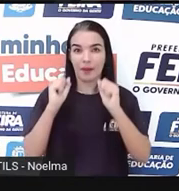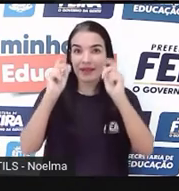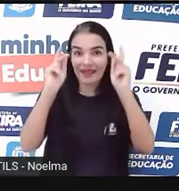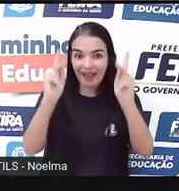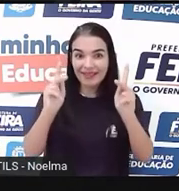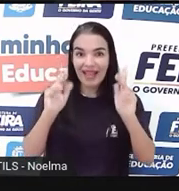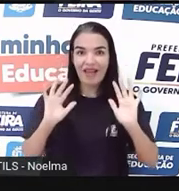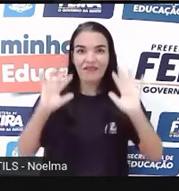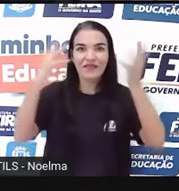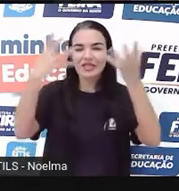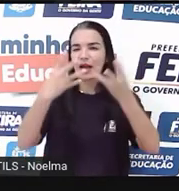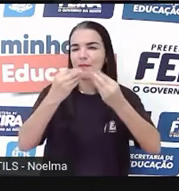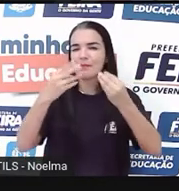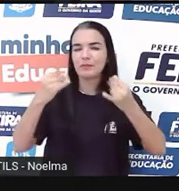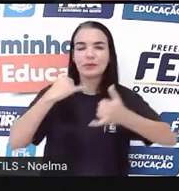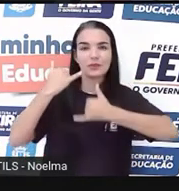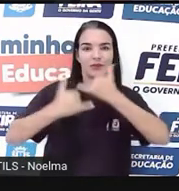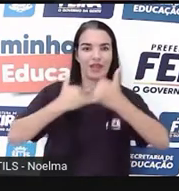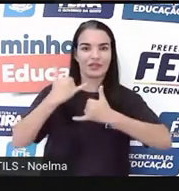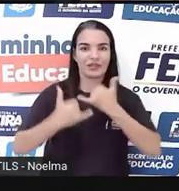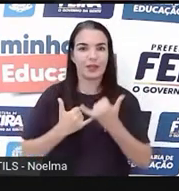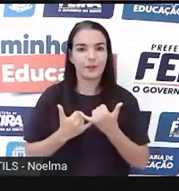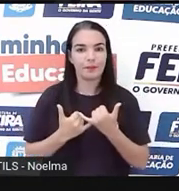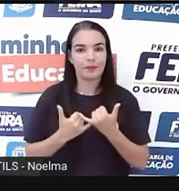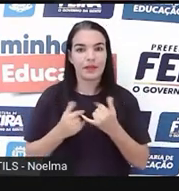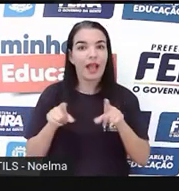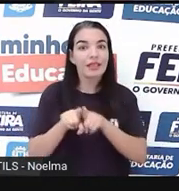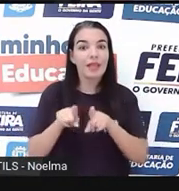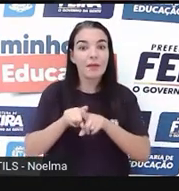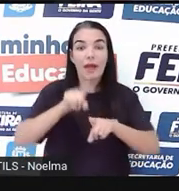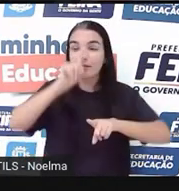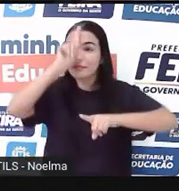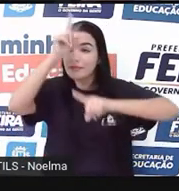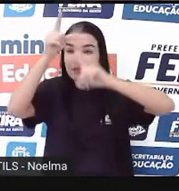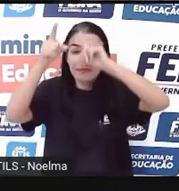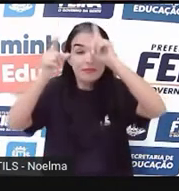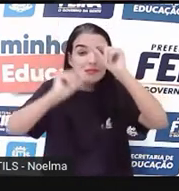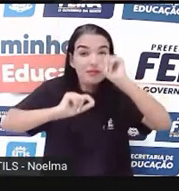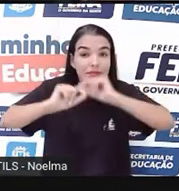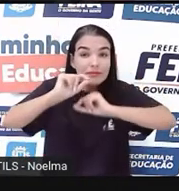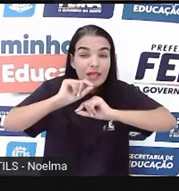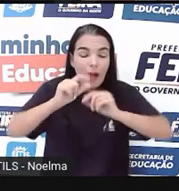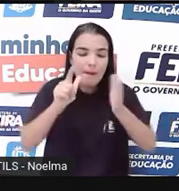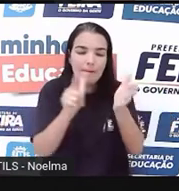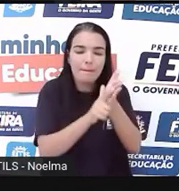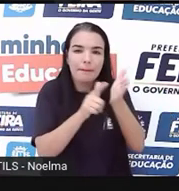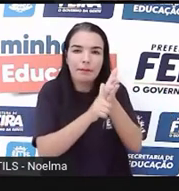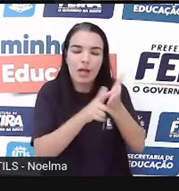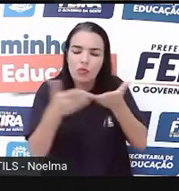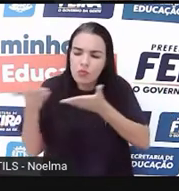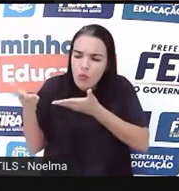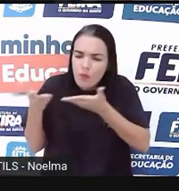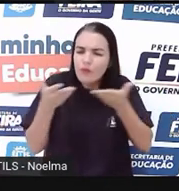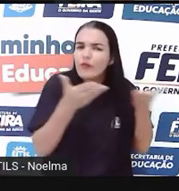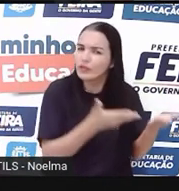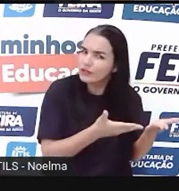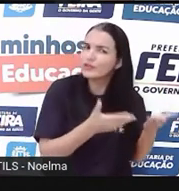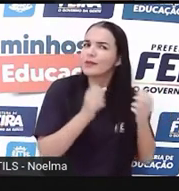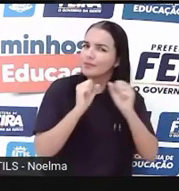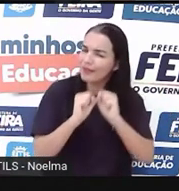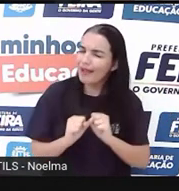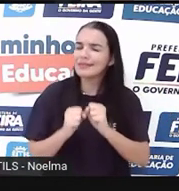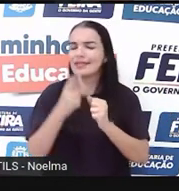festa fique bem divertida. Invitation card, prepare um cartão, um convite para